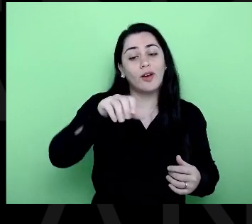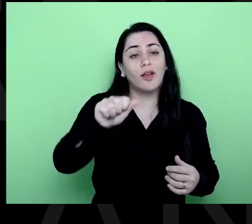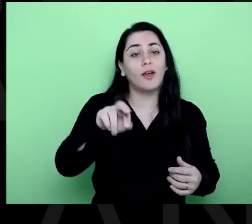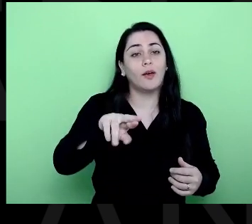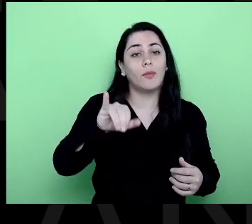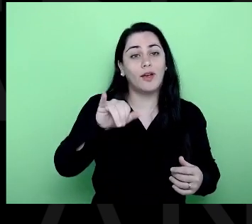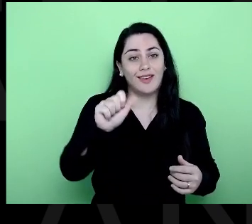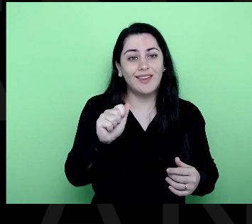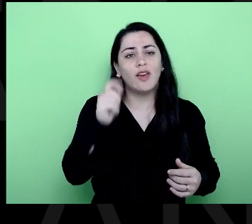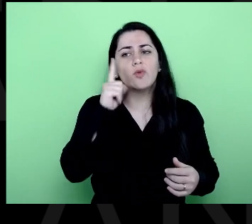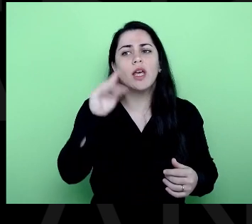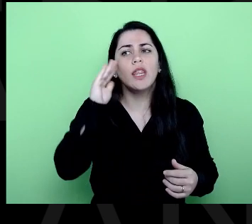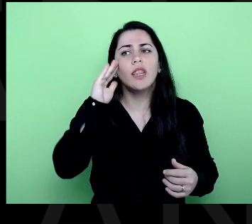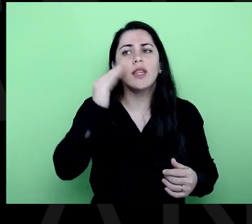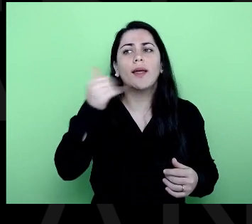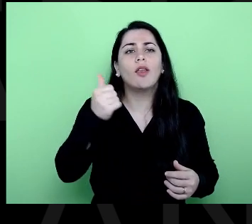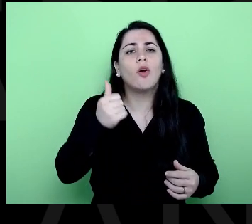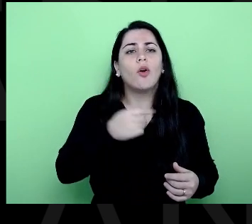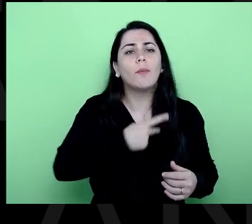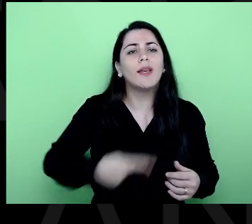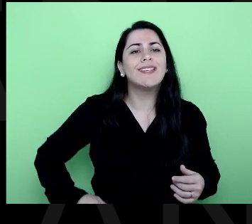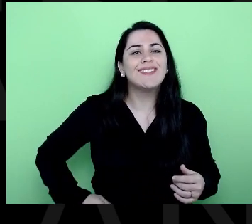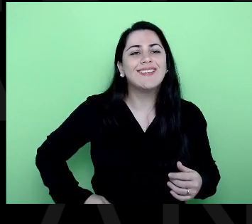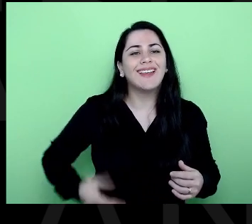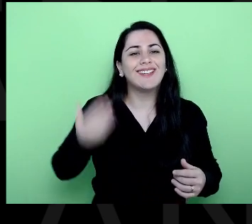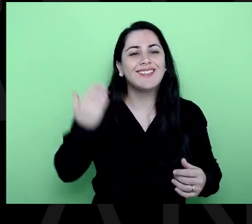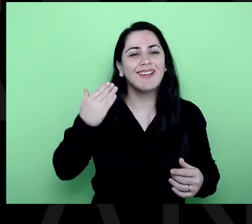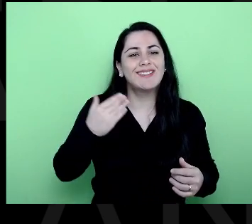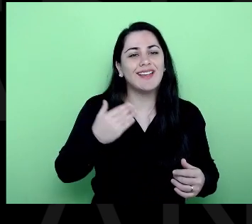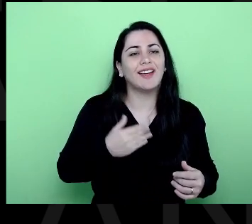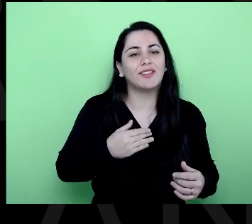né? Porque ela tá ali dentro da casa, a